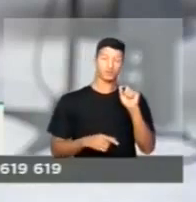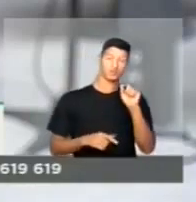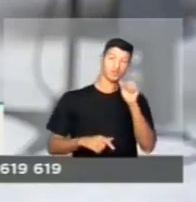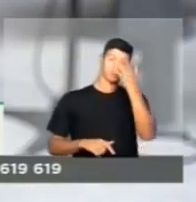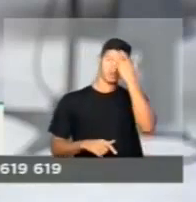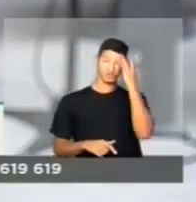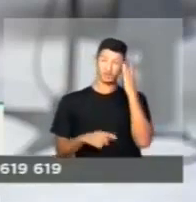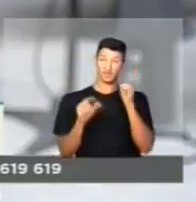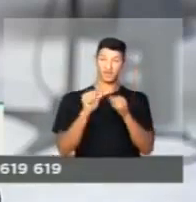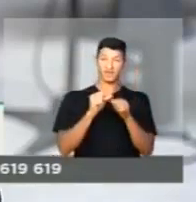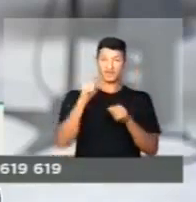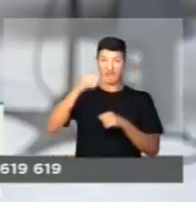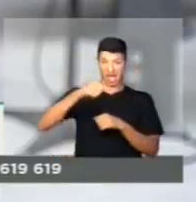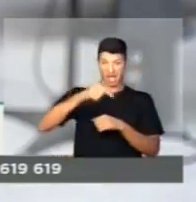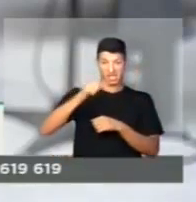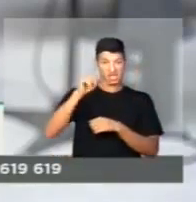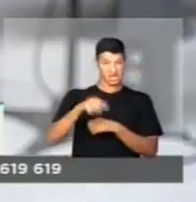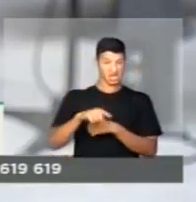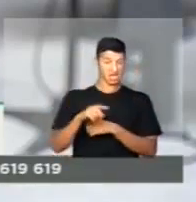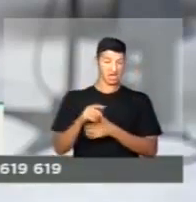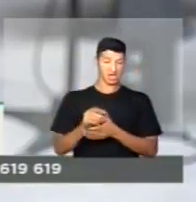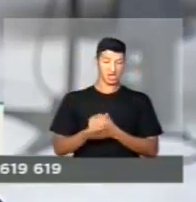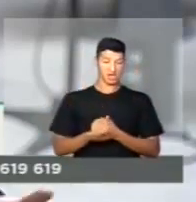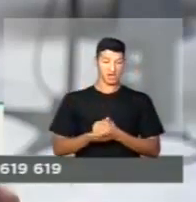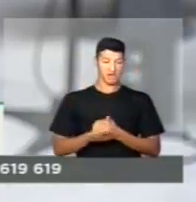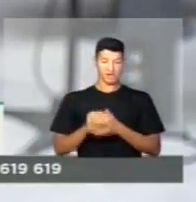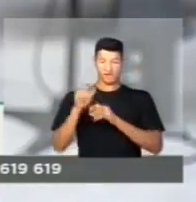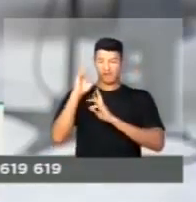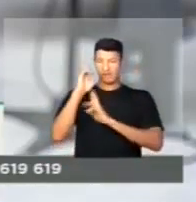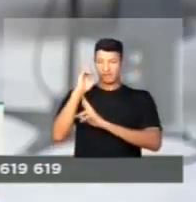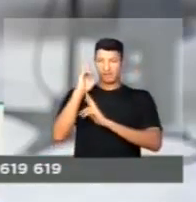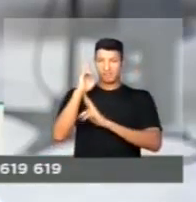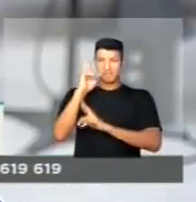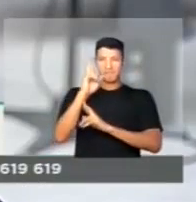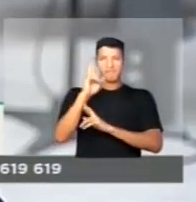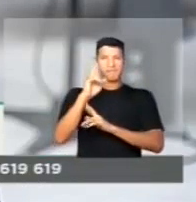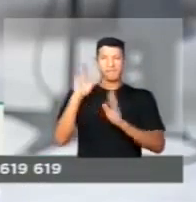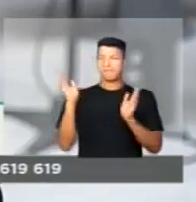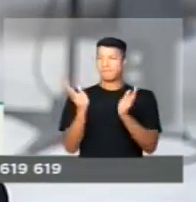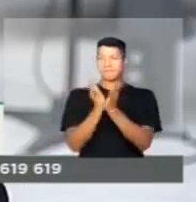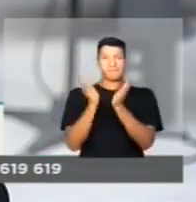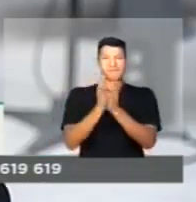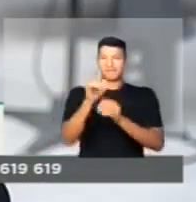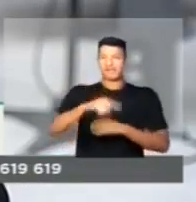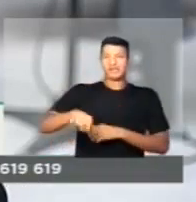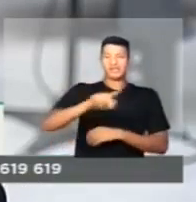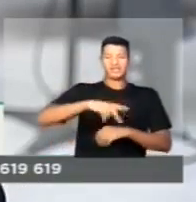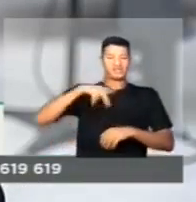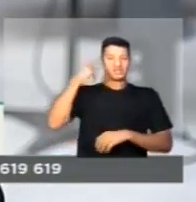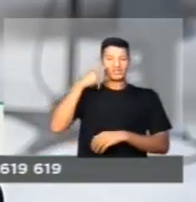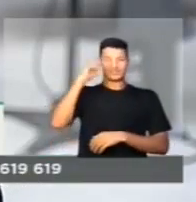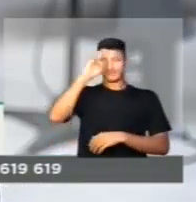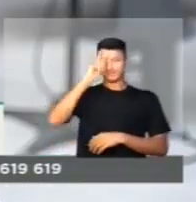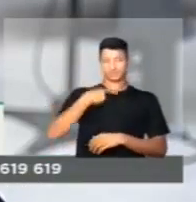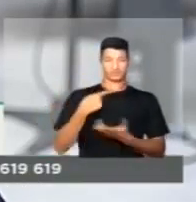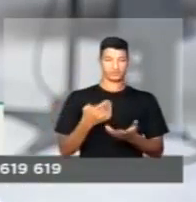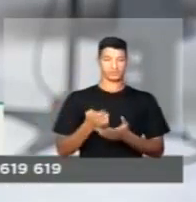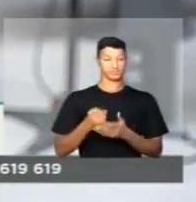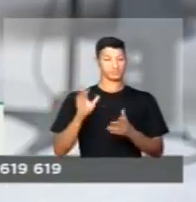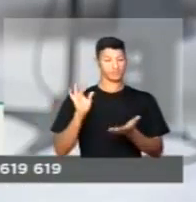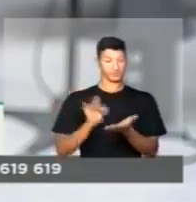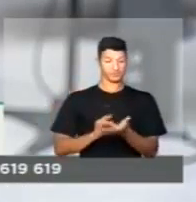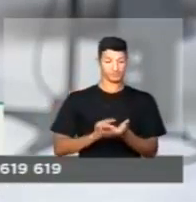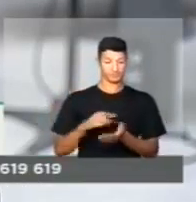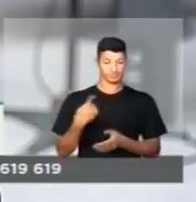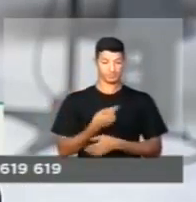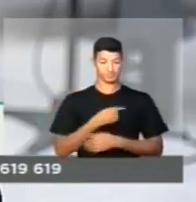muitos fazem aqui é torcer única e exclusivamente para o seu partido. Na